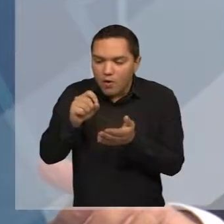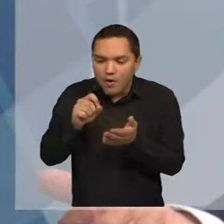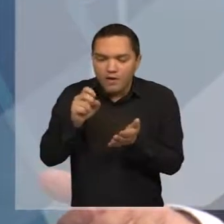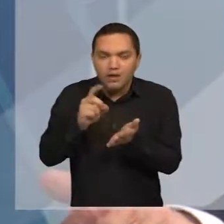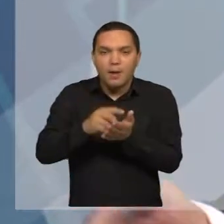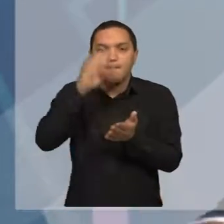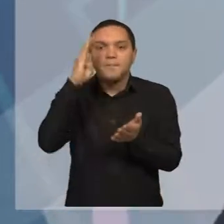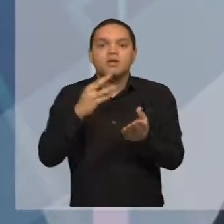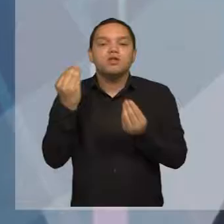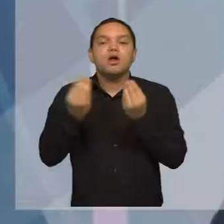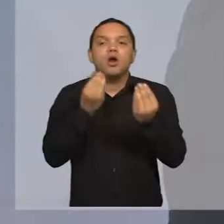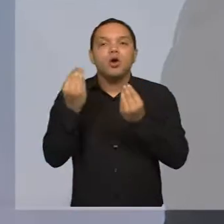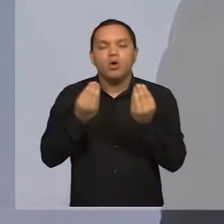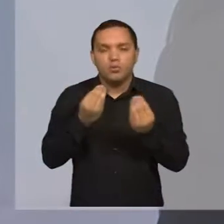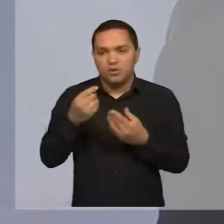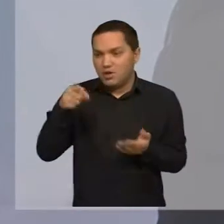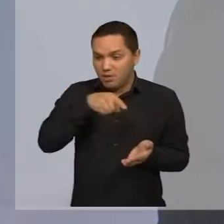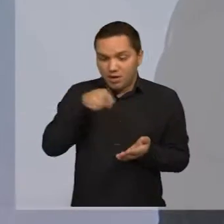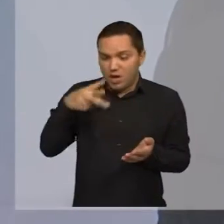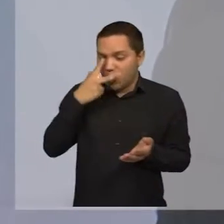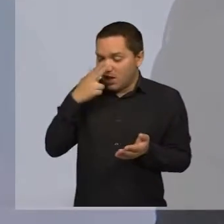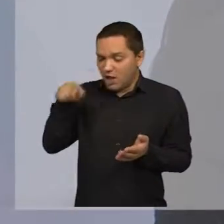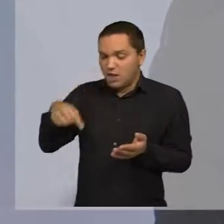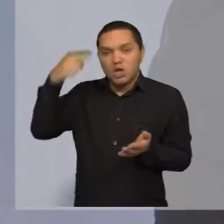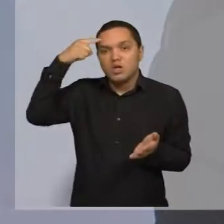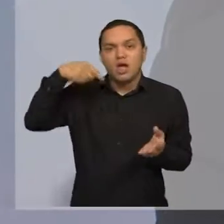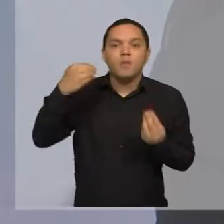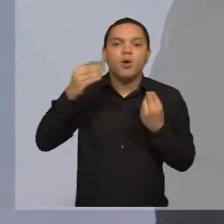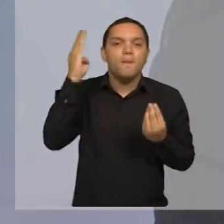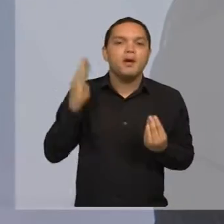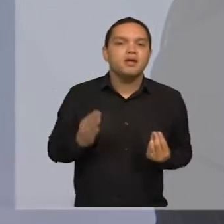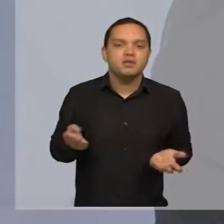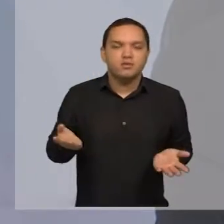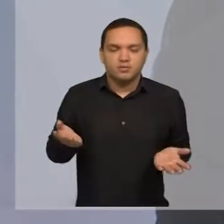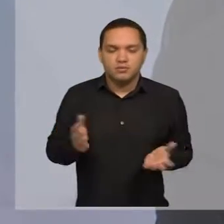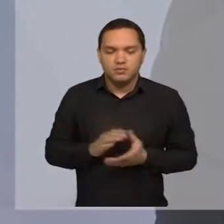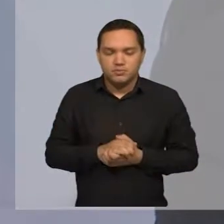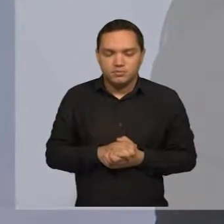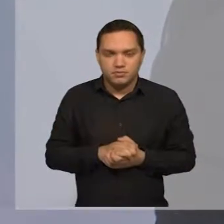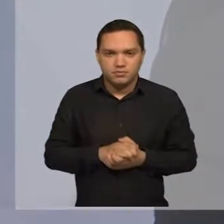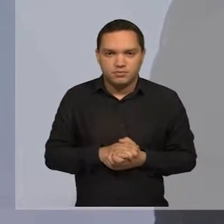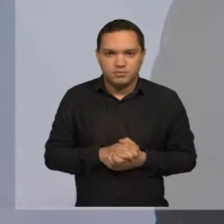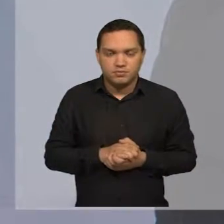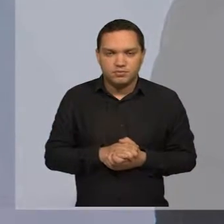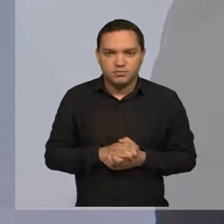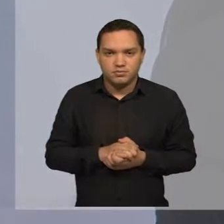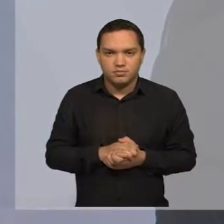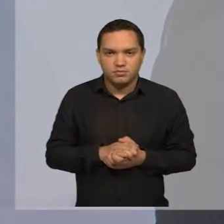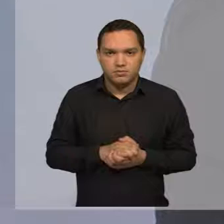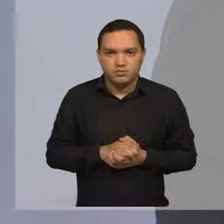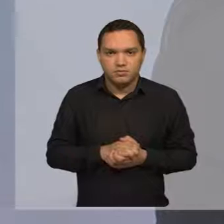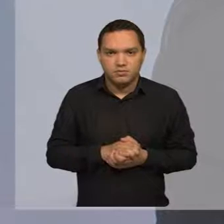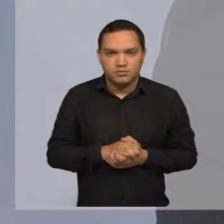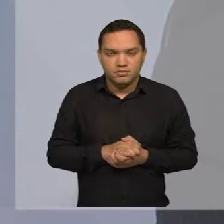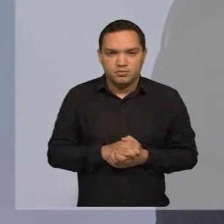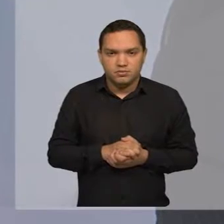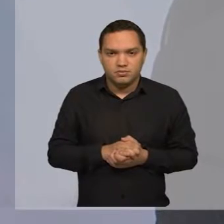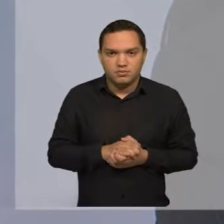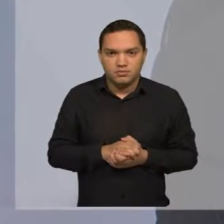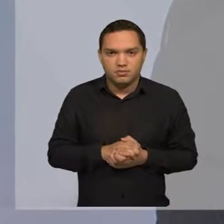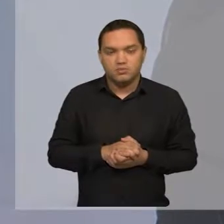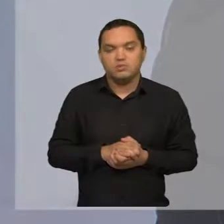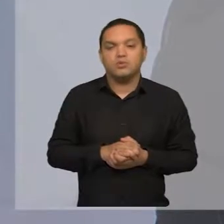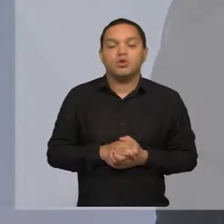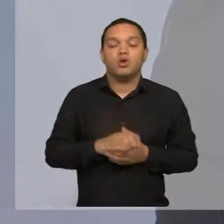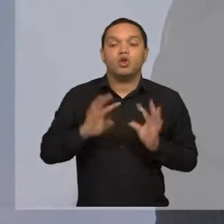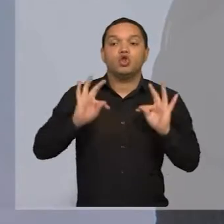brasileira. Mas o período de transição, que foi extremamente festejado, em que todos